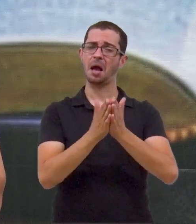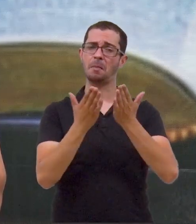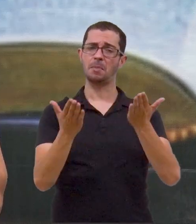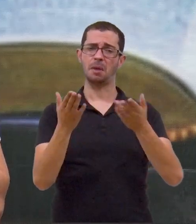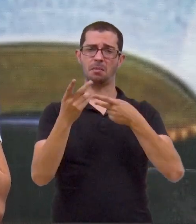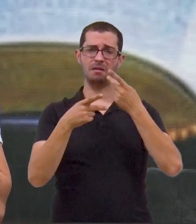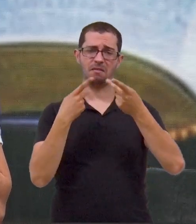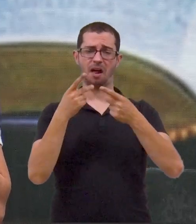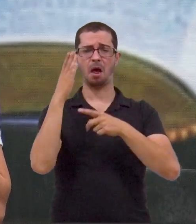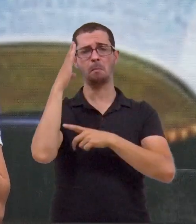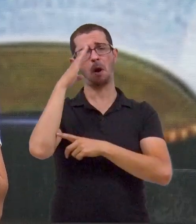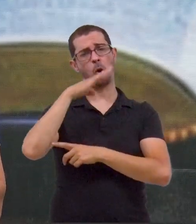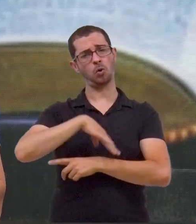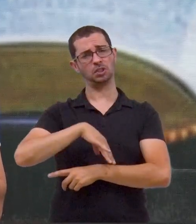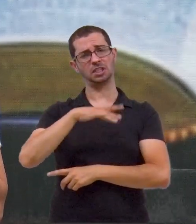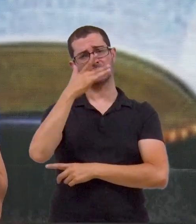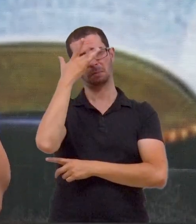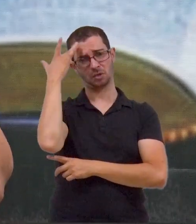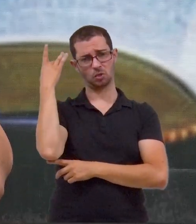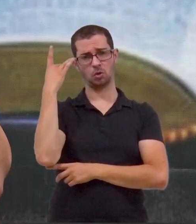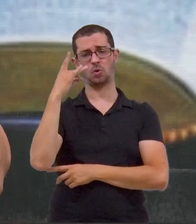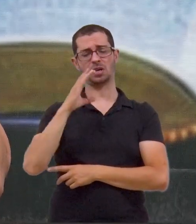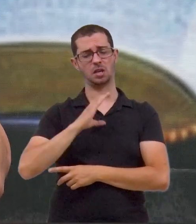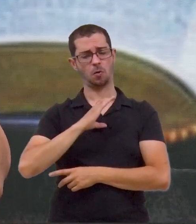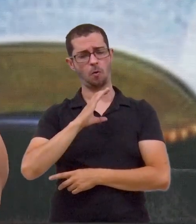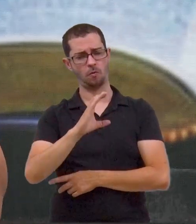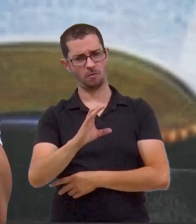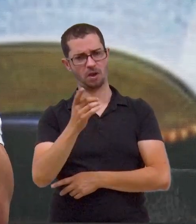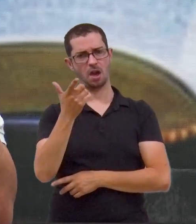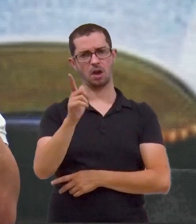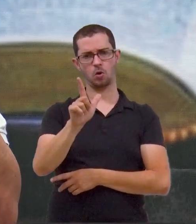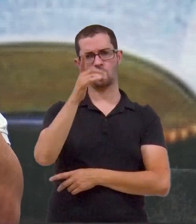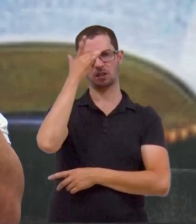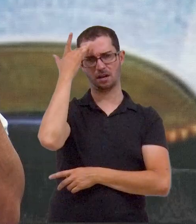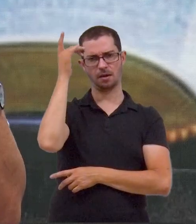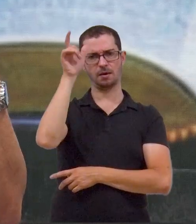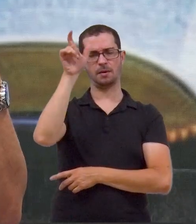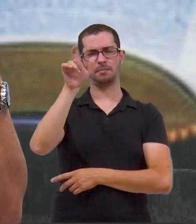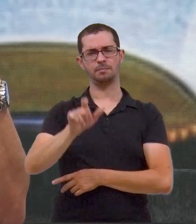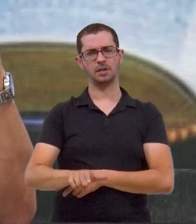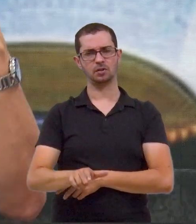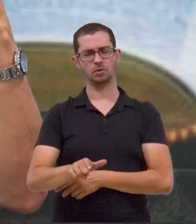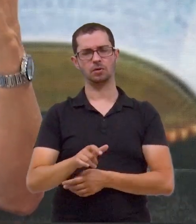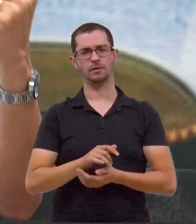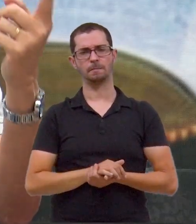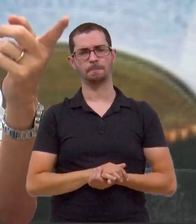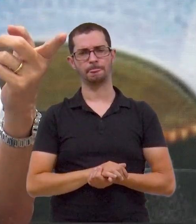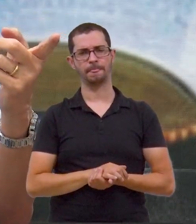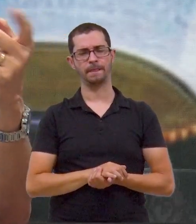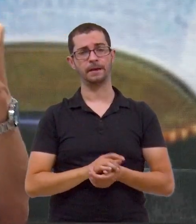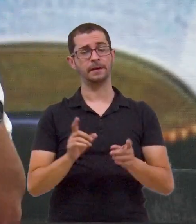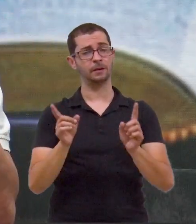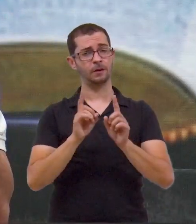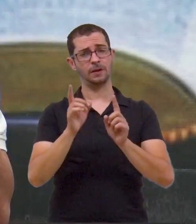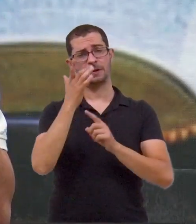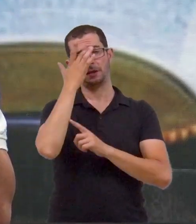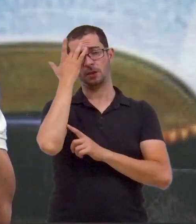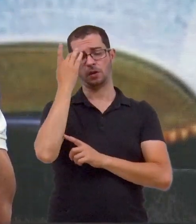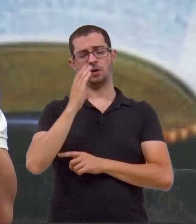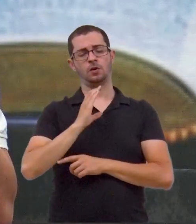homem que confia no homem. Não é propriamente aquele que confia no outro, mas é